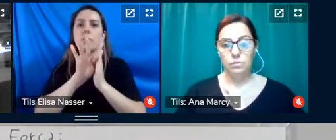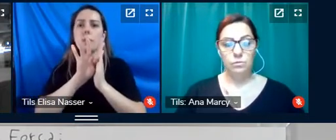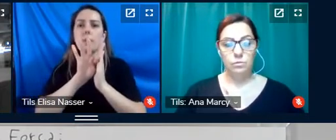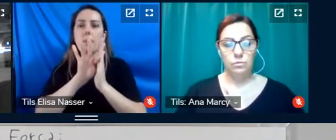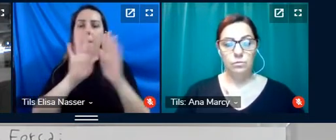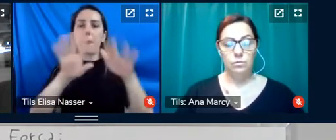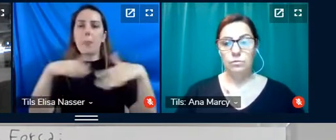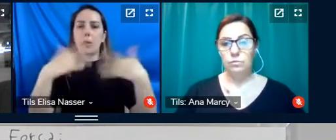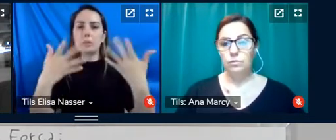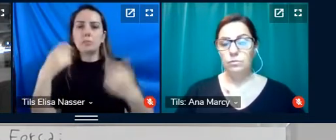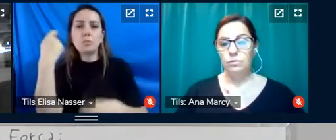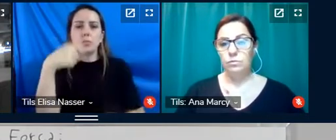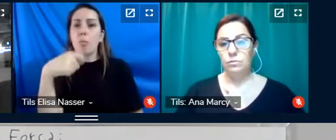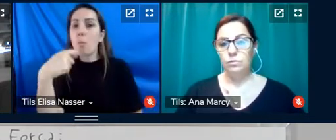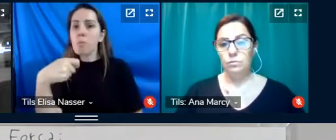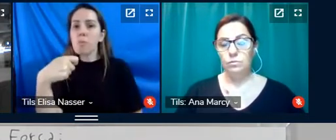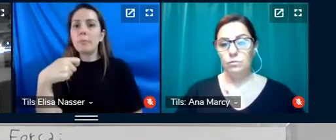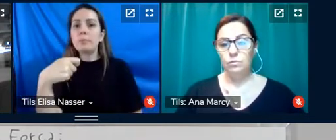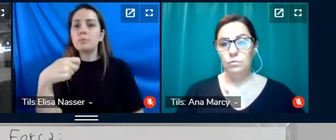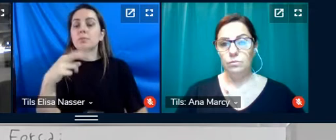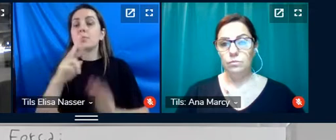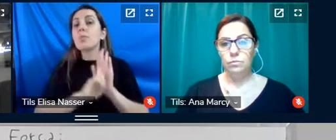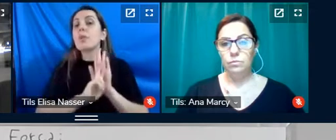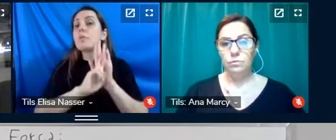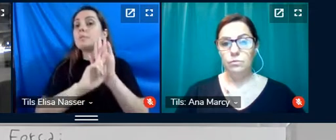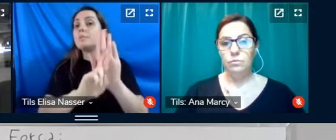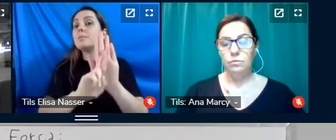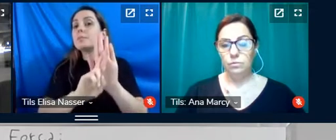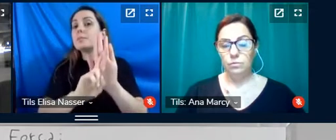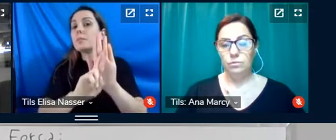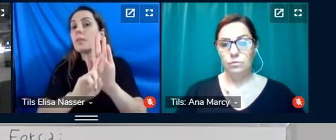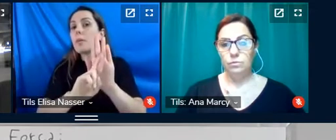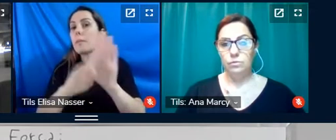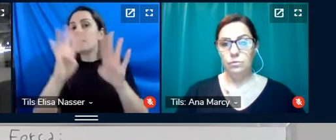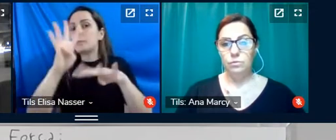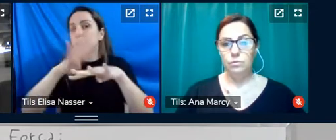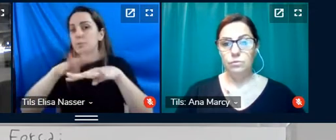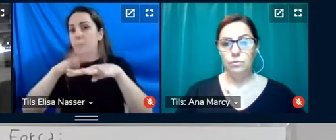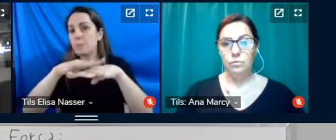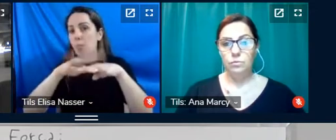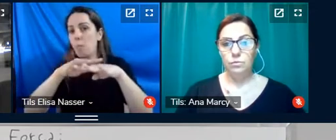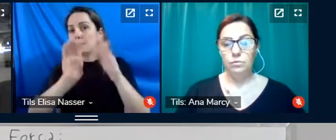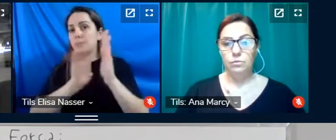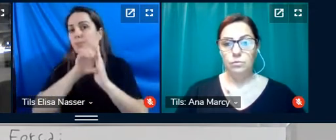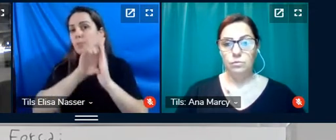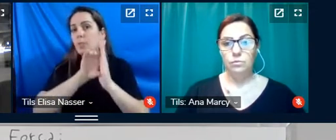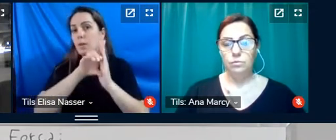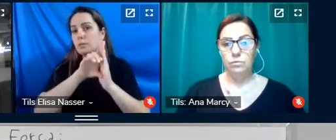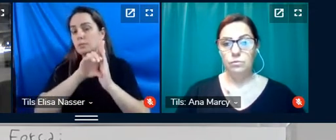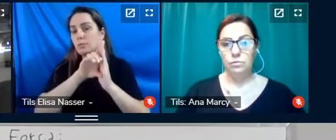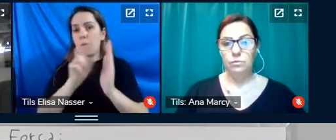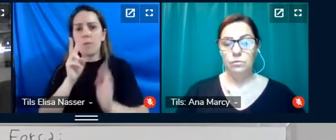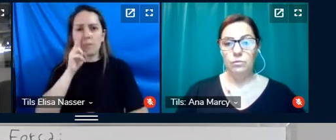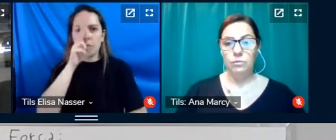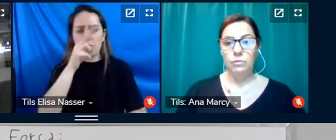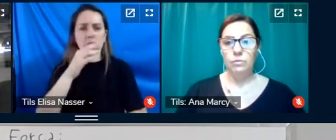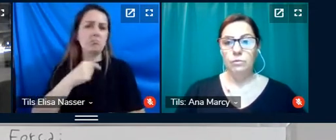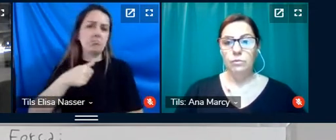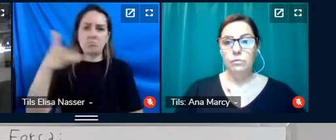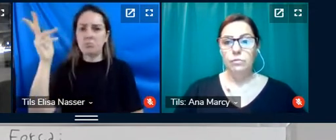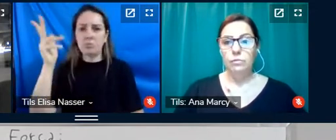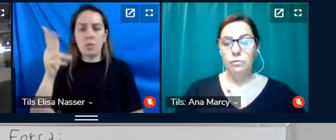precisa de uma representação matemática, né, do conceito, desse conceito de força, etc., para que a